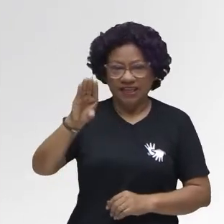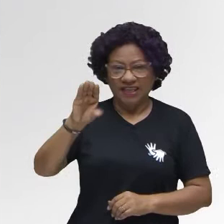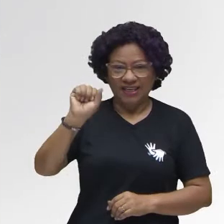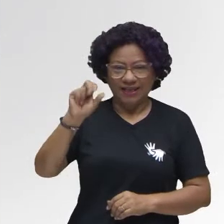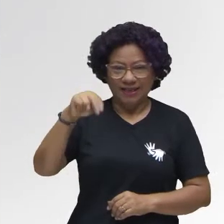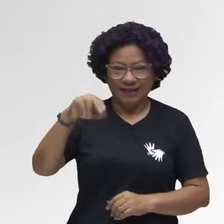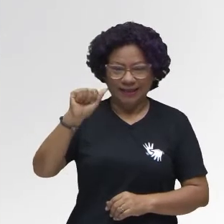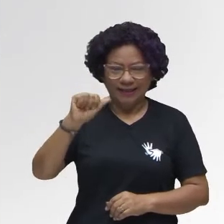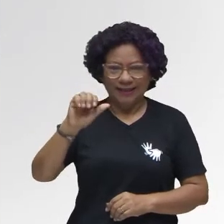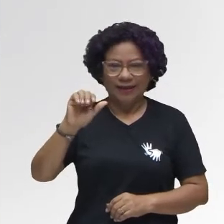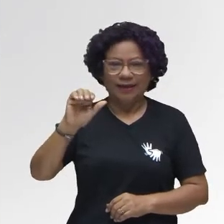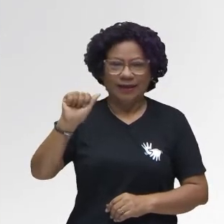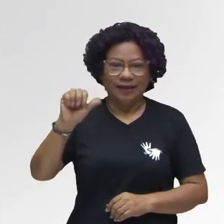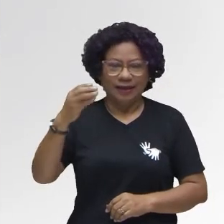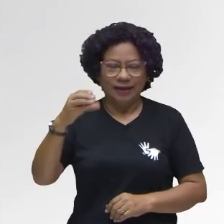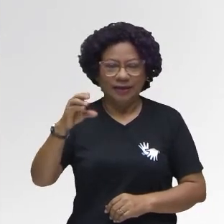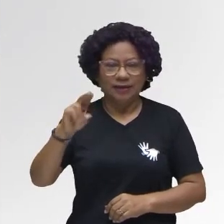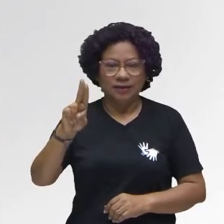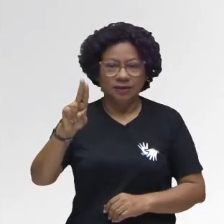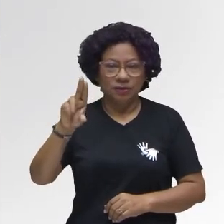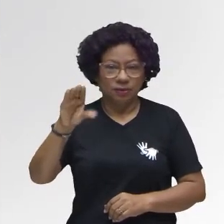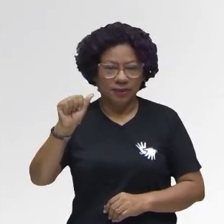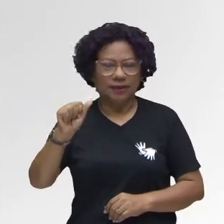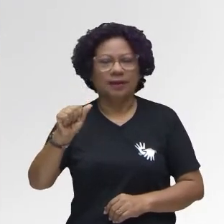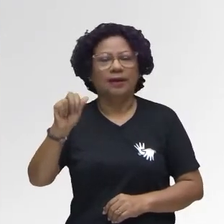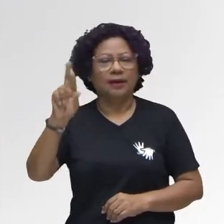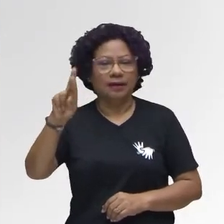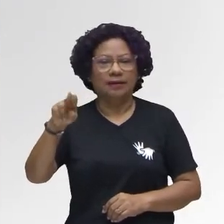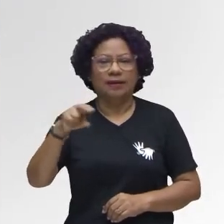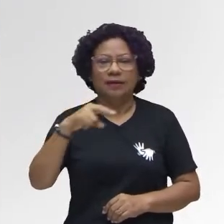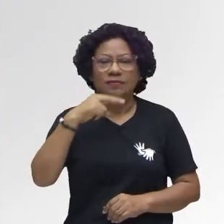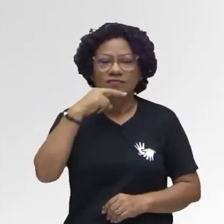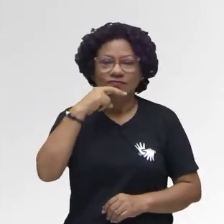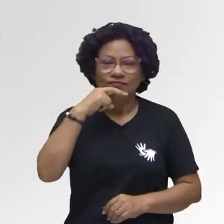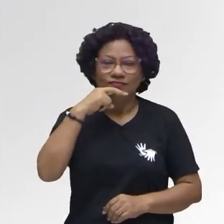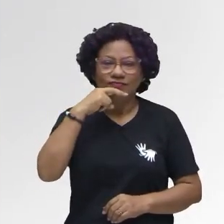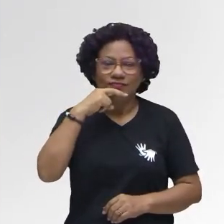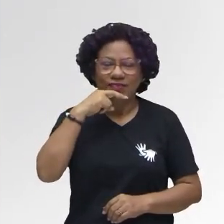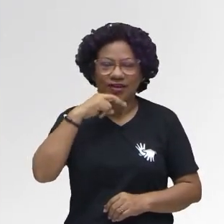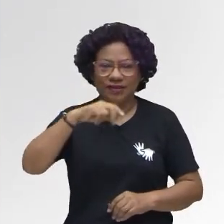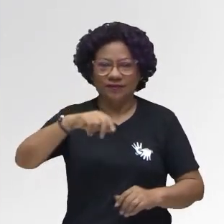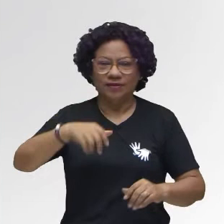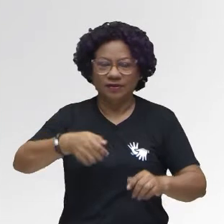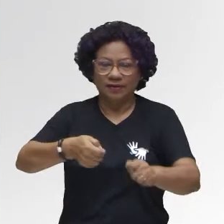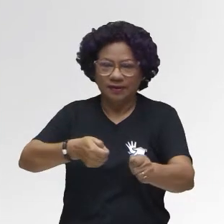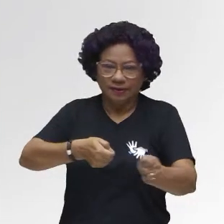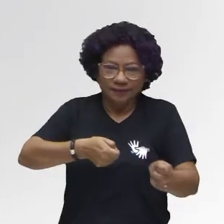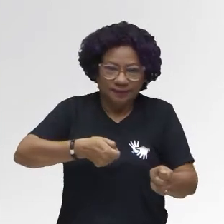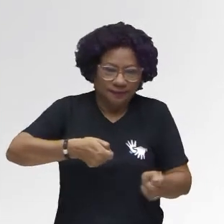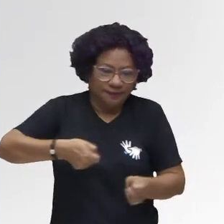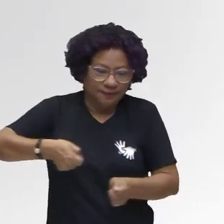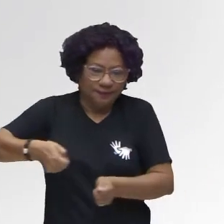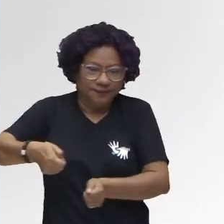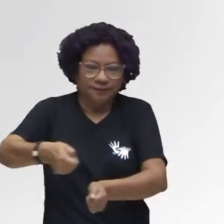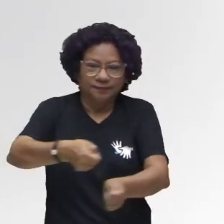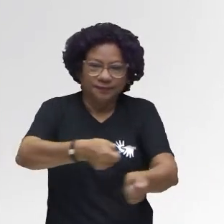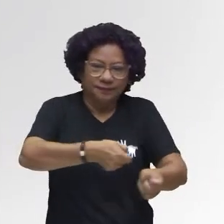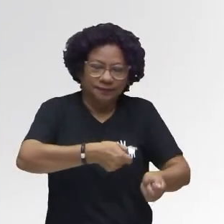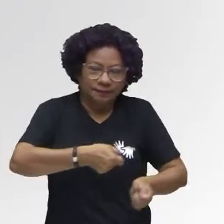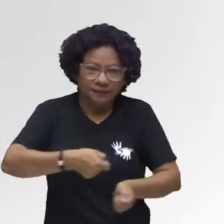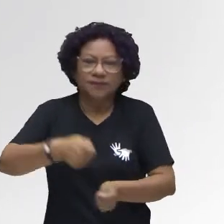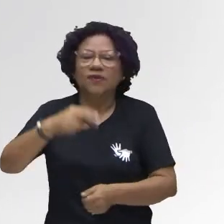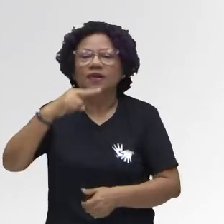moderna, ela é uma moenda preservada. O que é uma moenda? É uma máquina que moía cana-de-açúcar.